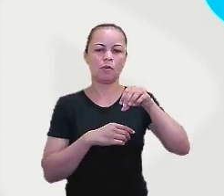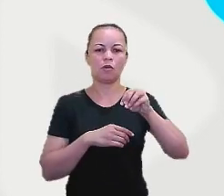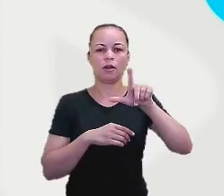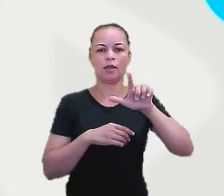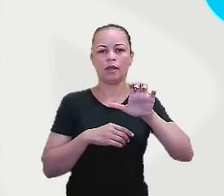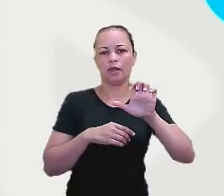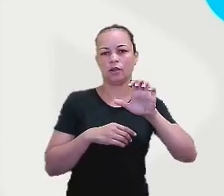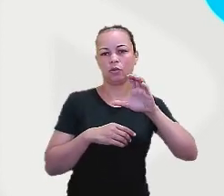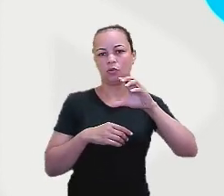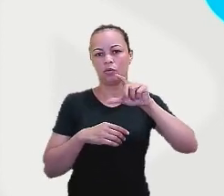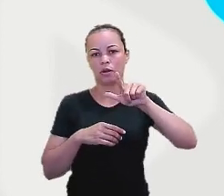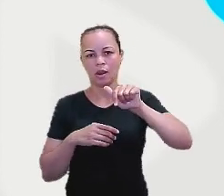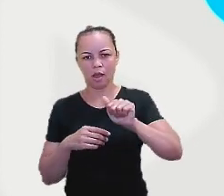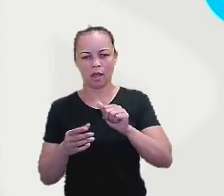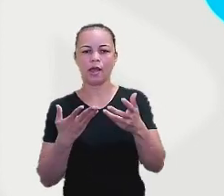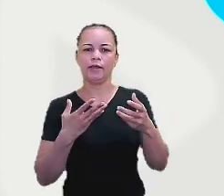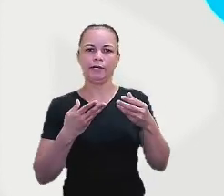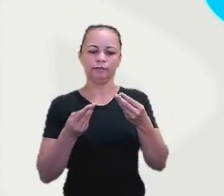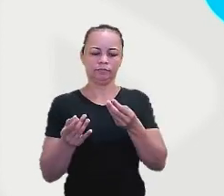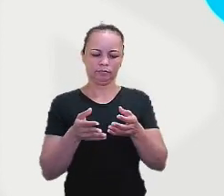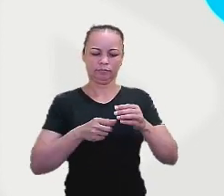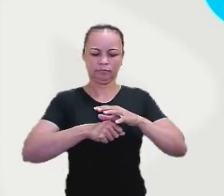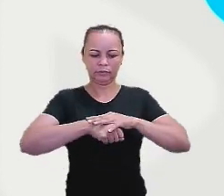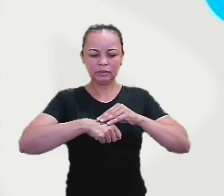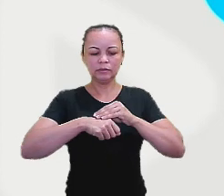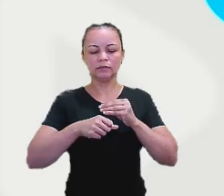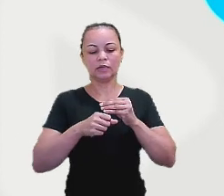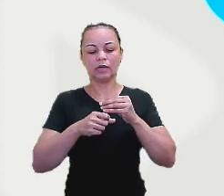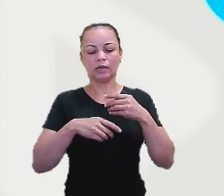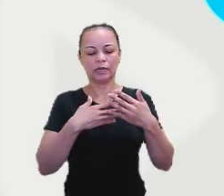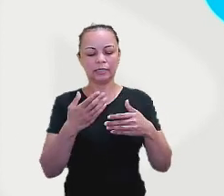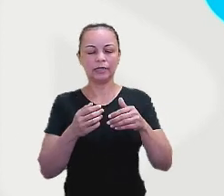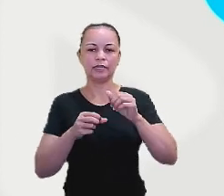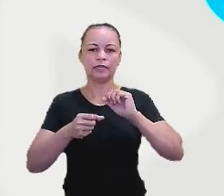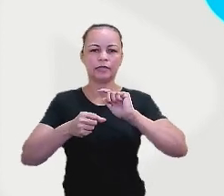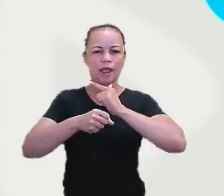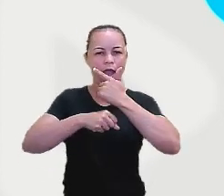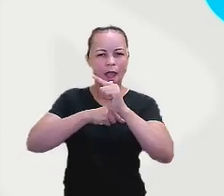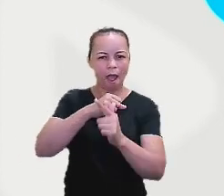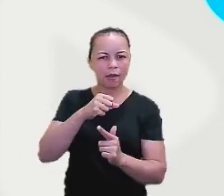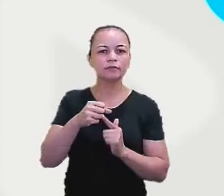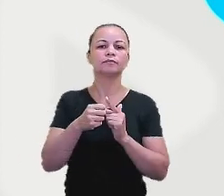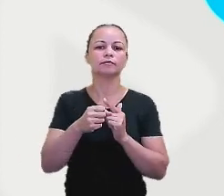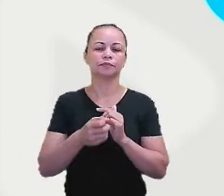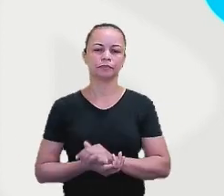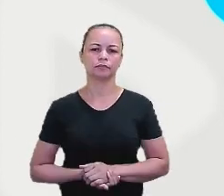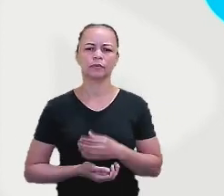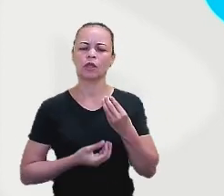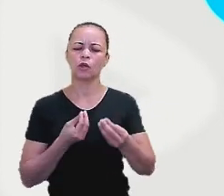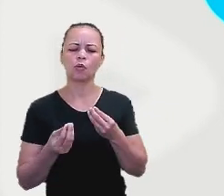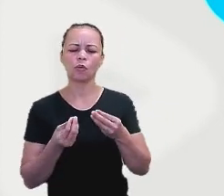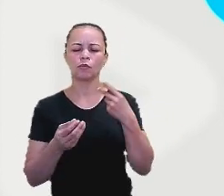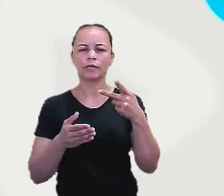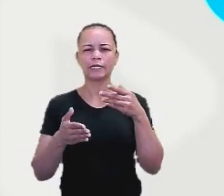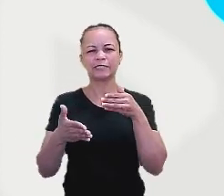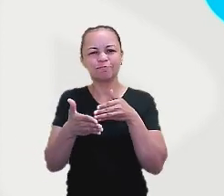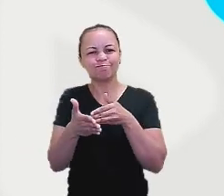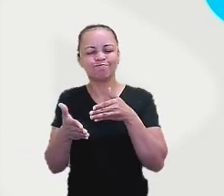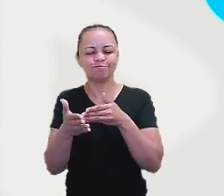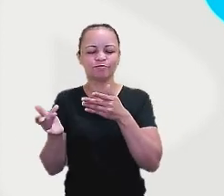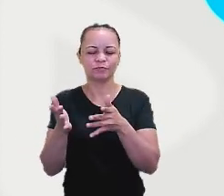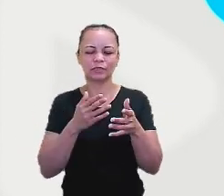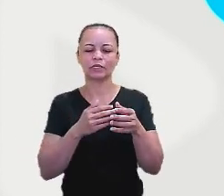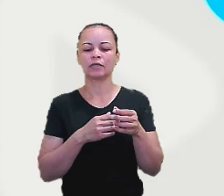ciclo. Eu quero que você saia daqui entendendo como esse macro impacta o micro e como esse